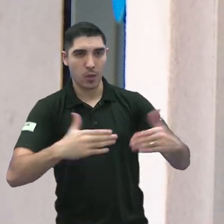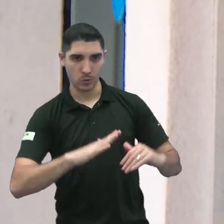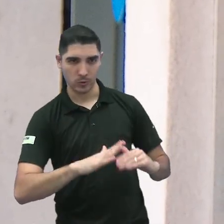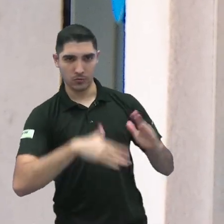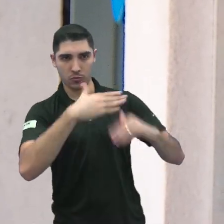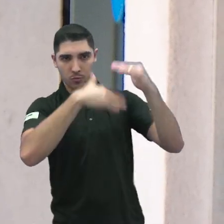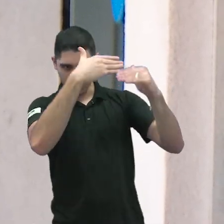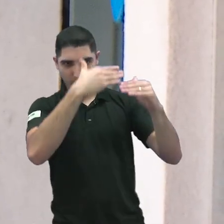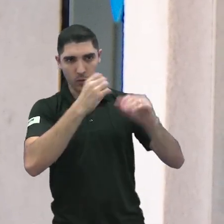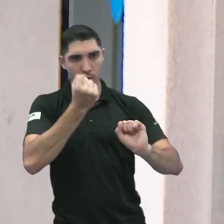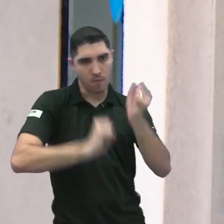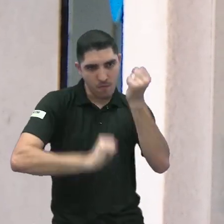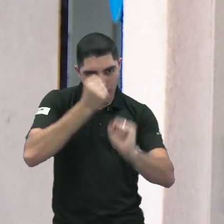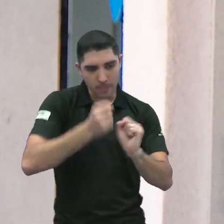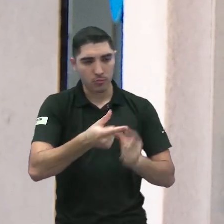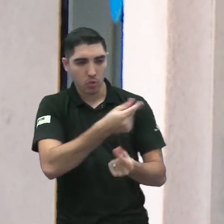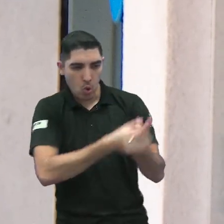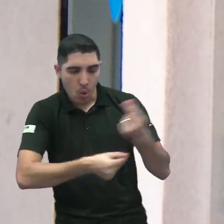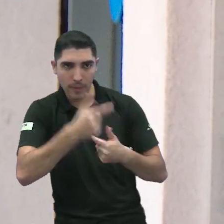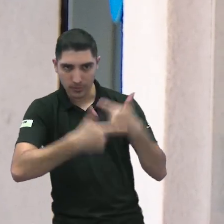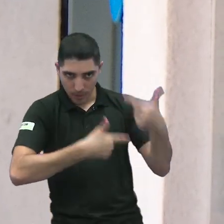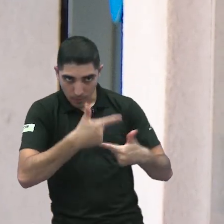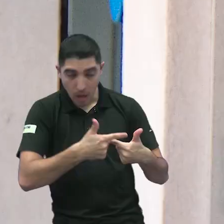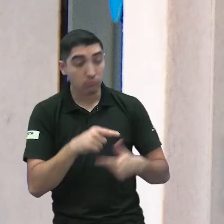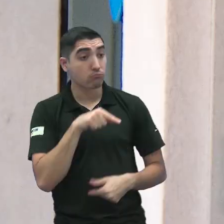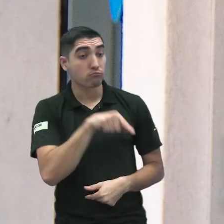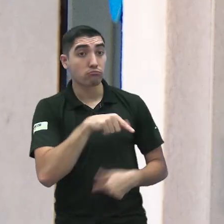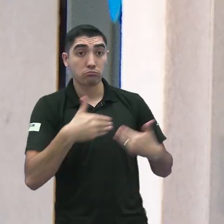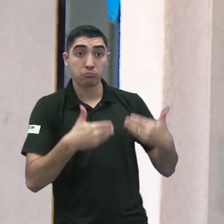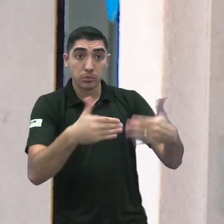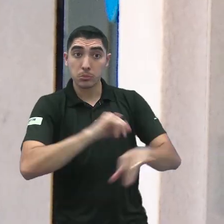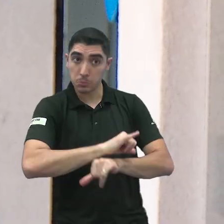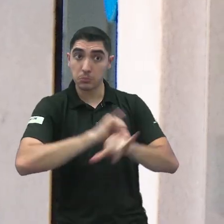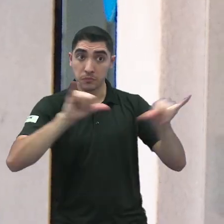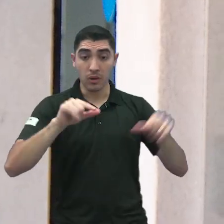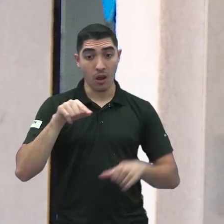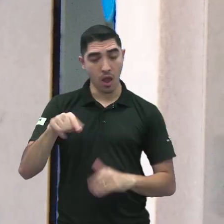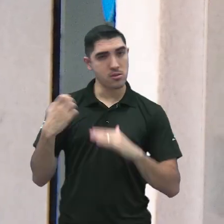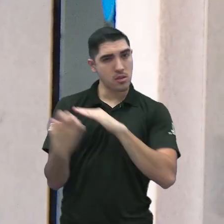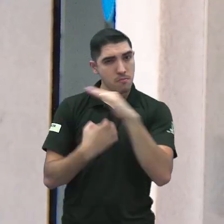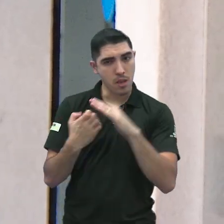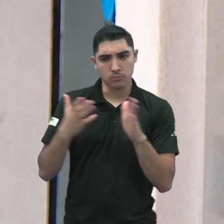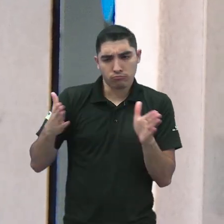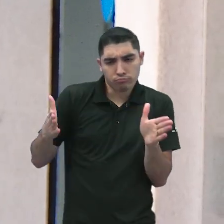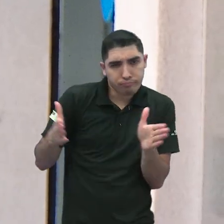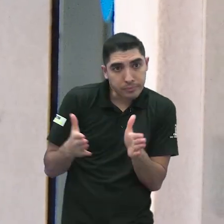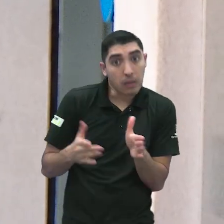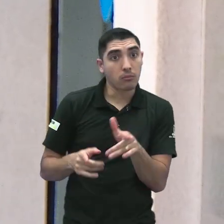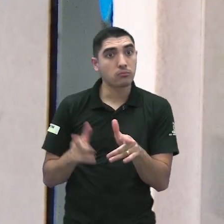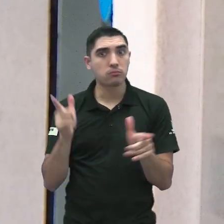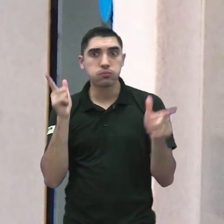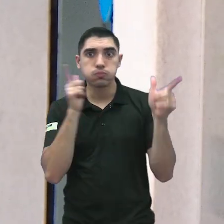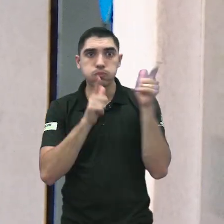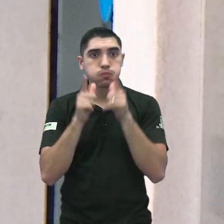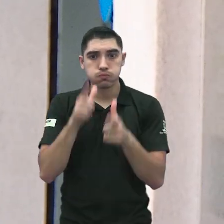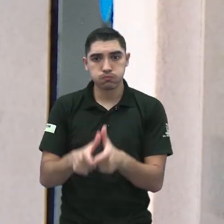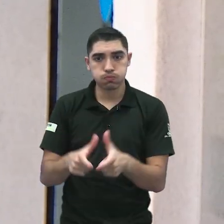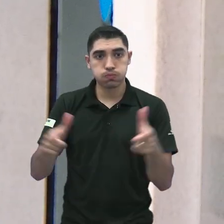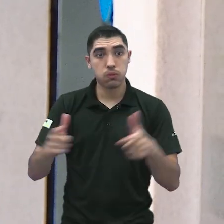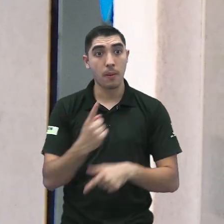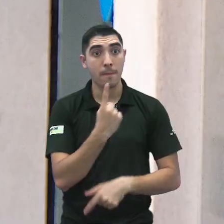do Desenvolvimento, Indústria, Comércio e Serviços mostra que as micro e pequenas empresas tiveram um aumento